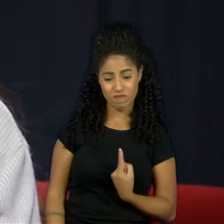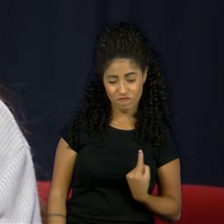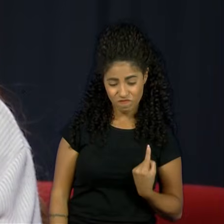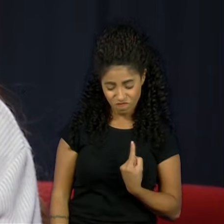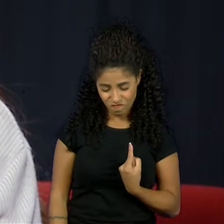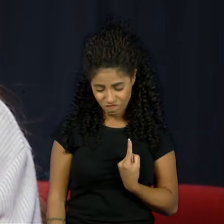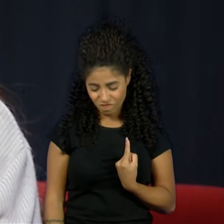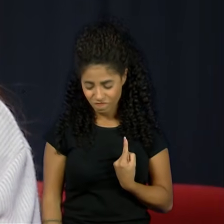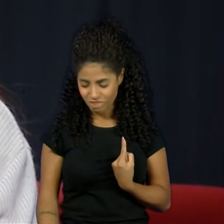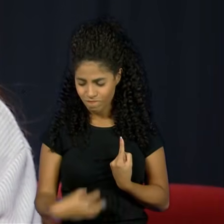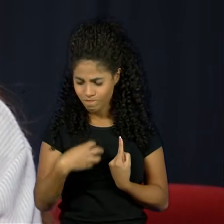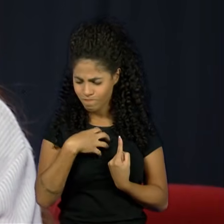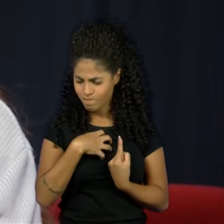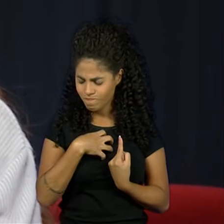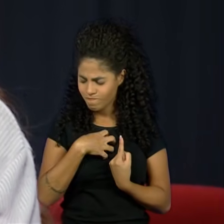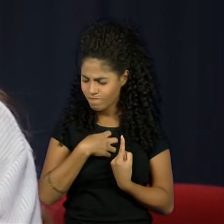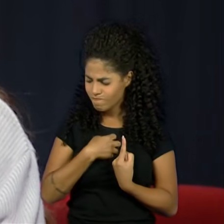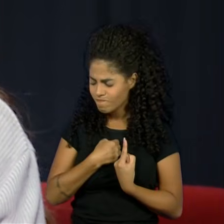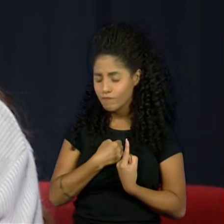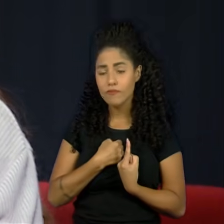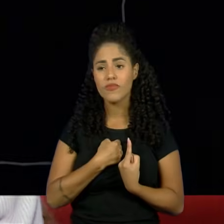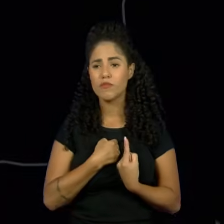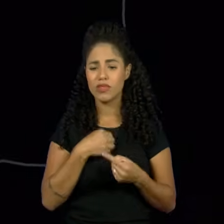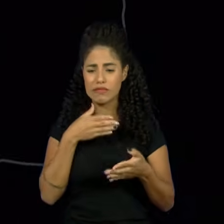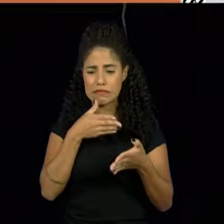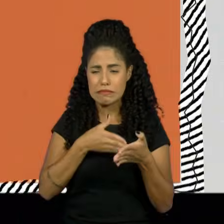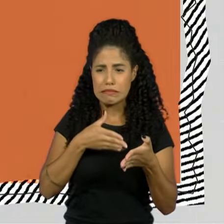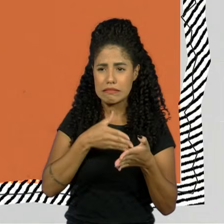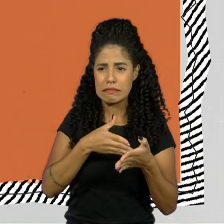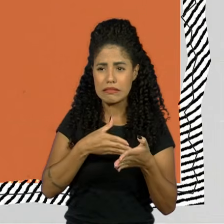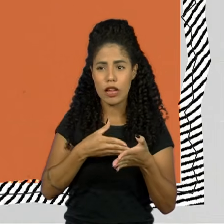é algo que pode limitar a vida.